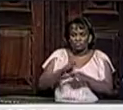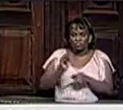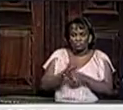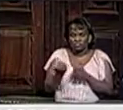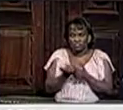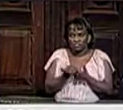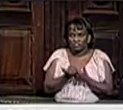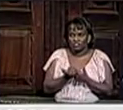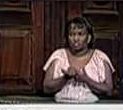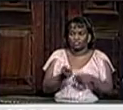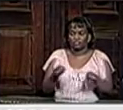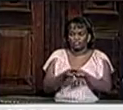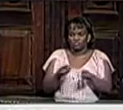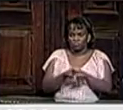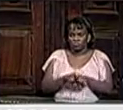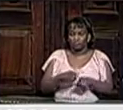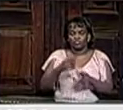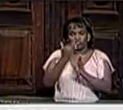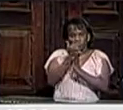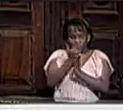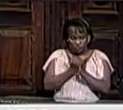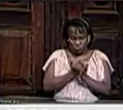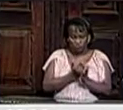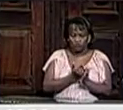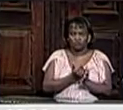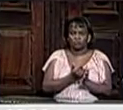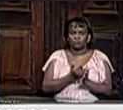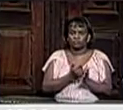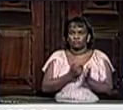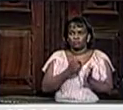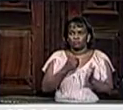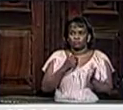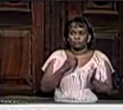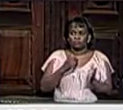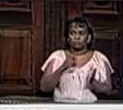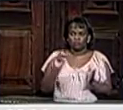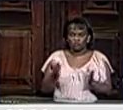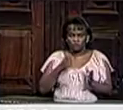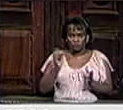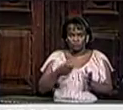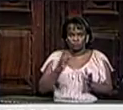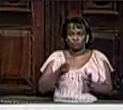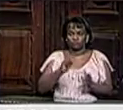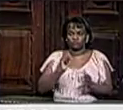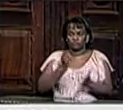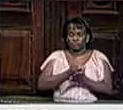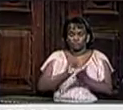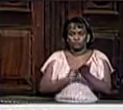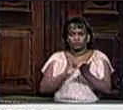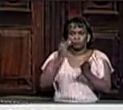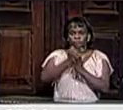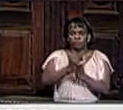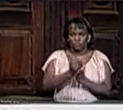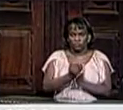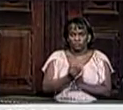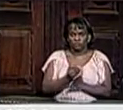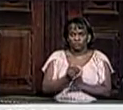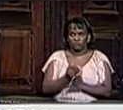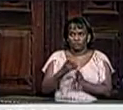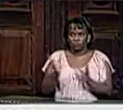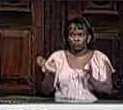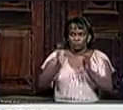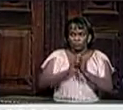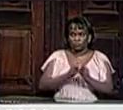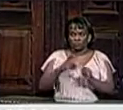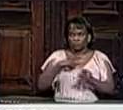as correspondentes reduções dos encargos que se sobrepõem a